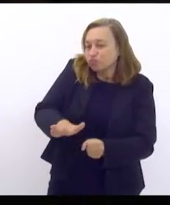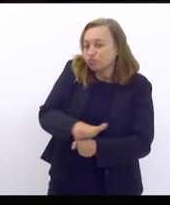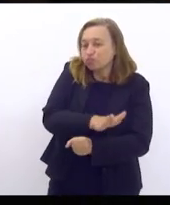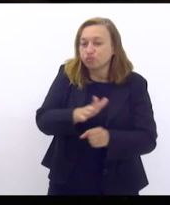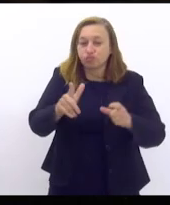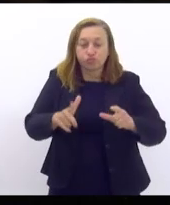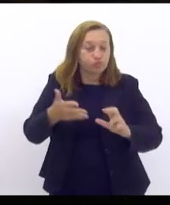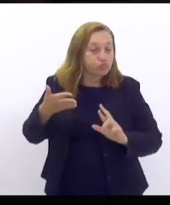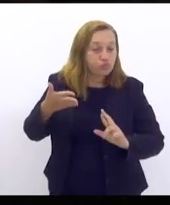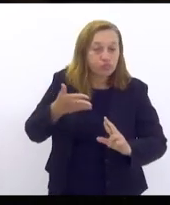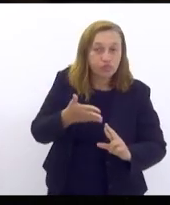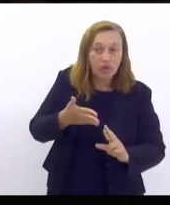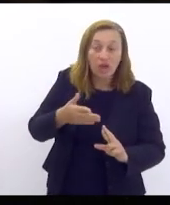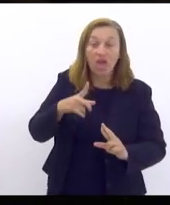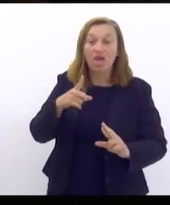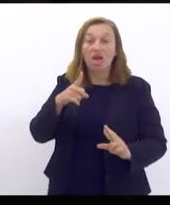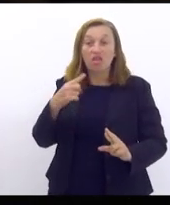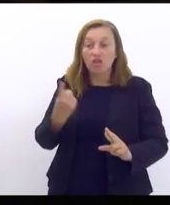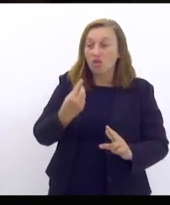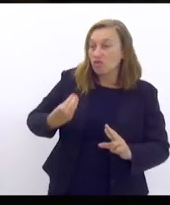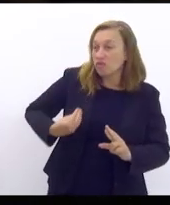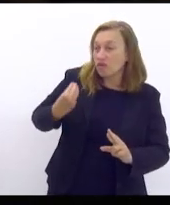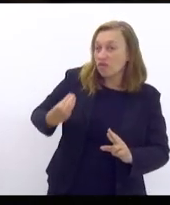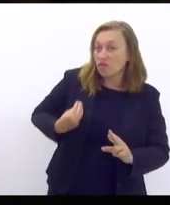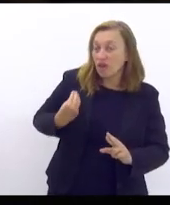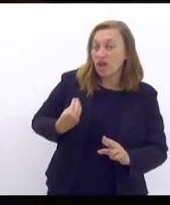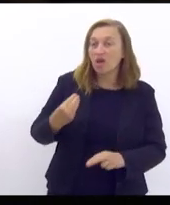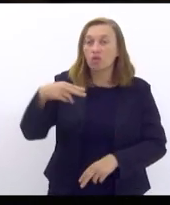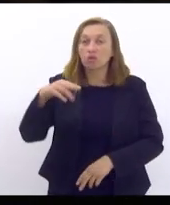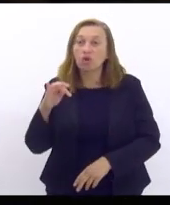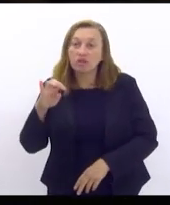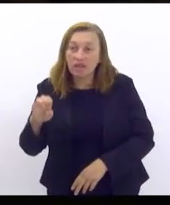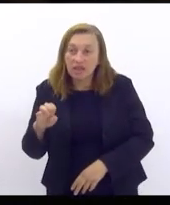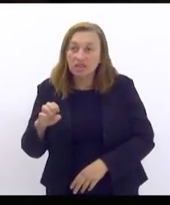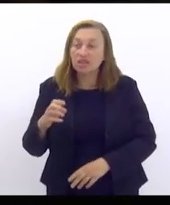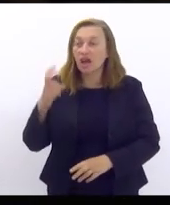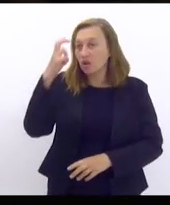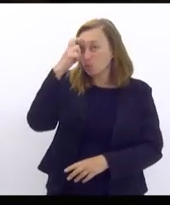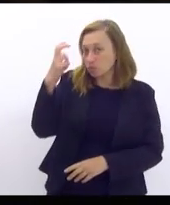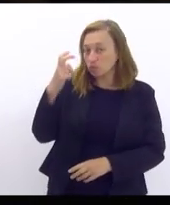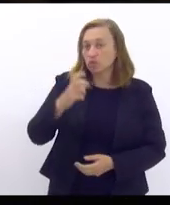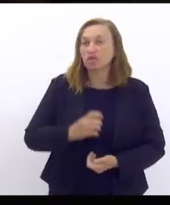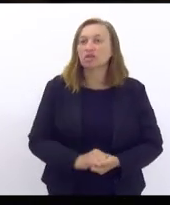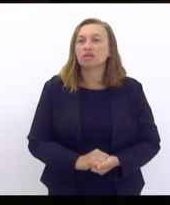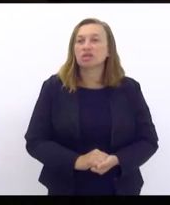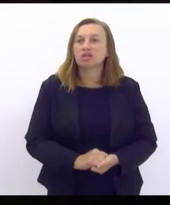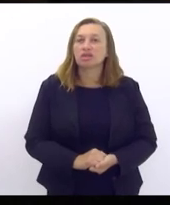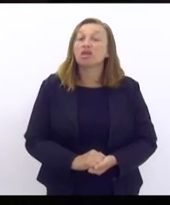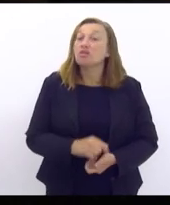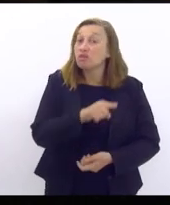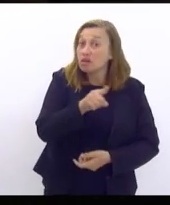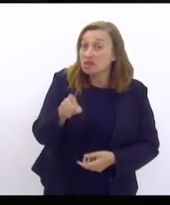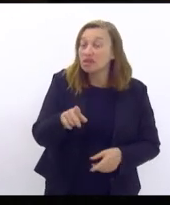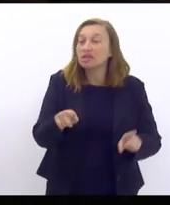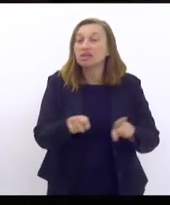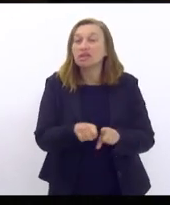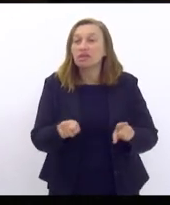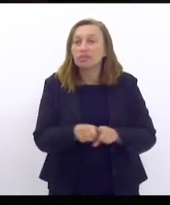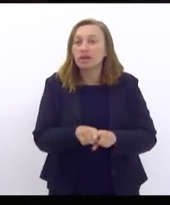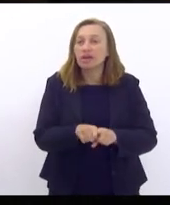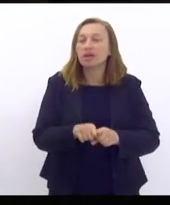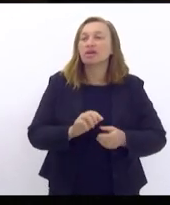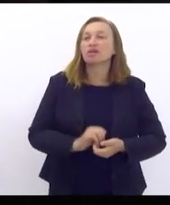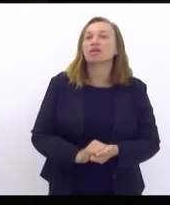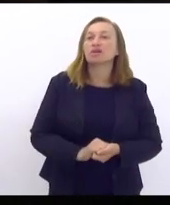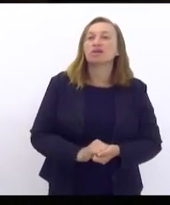é a gente viver o Nordeste, viver a cultura nordestina, e é vocês trazerem,